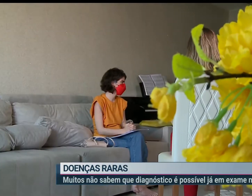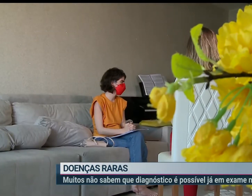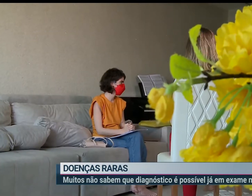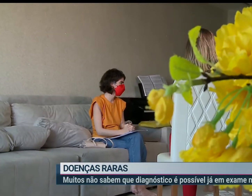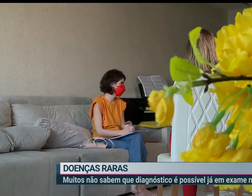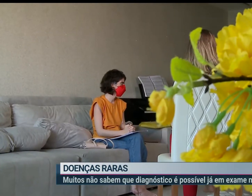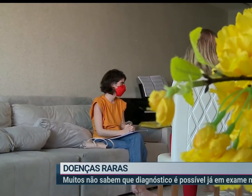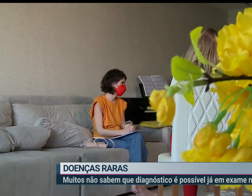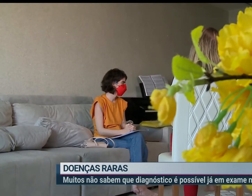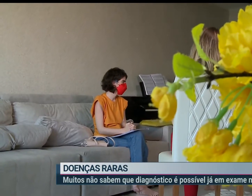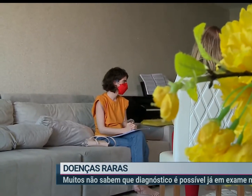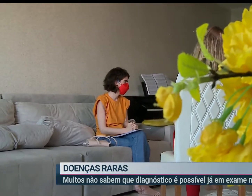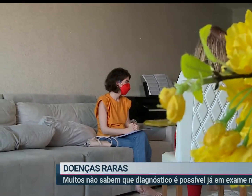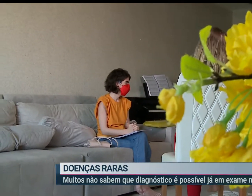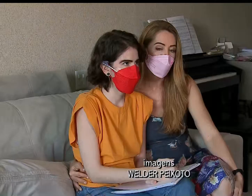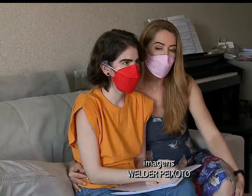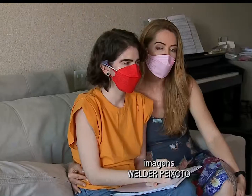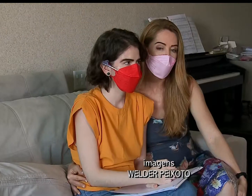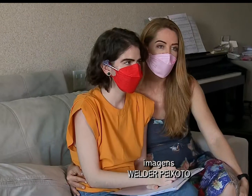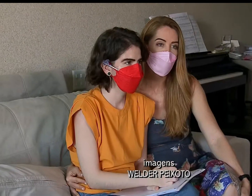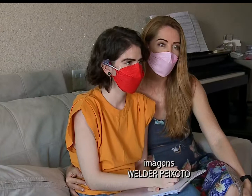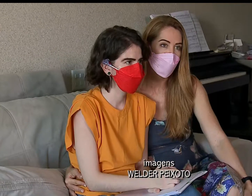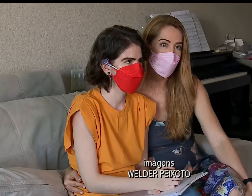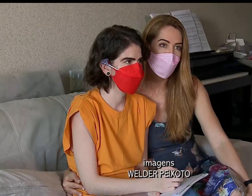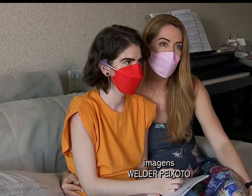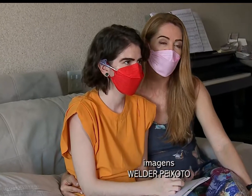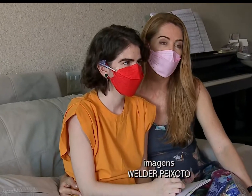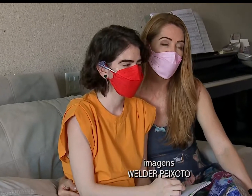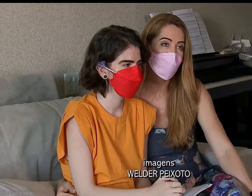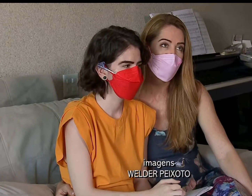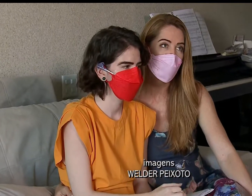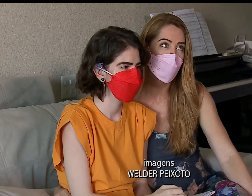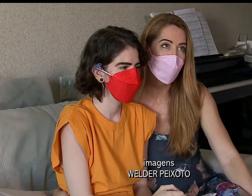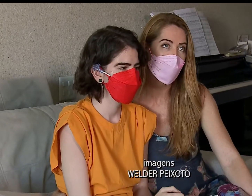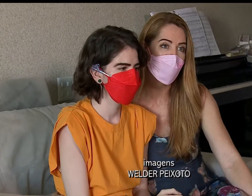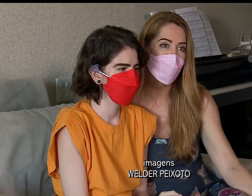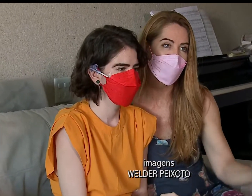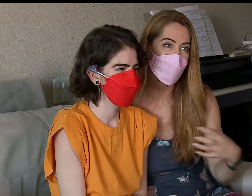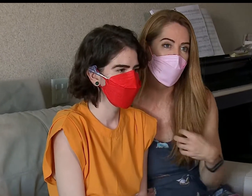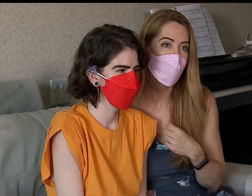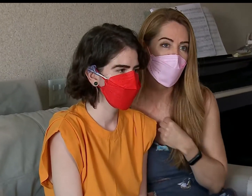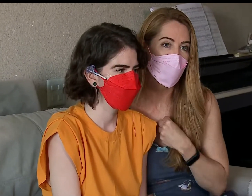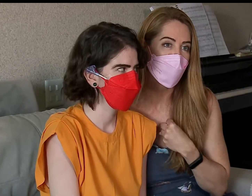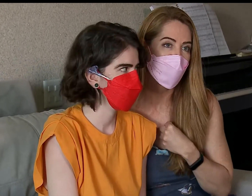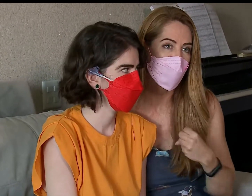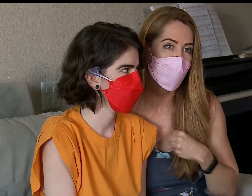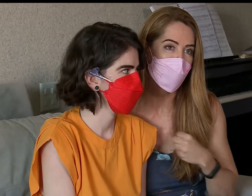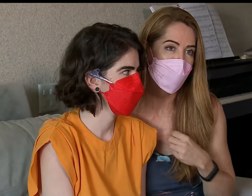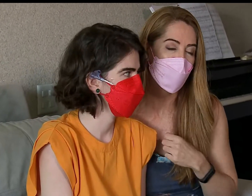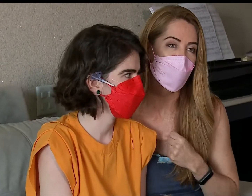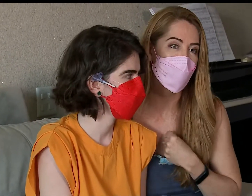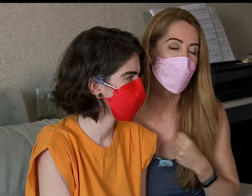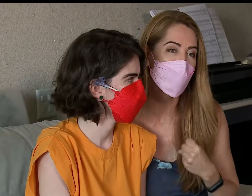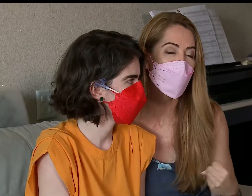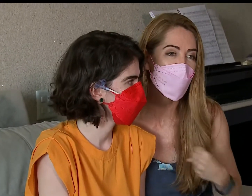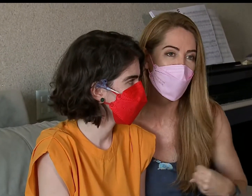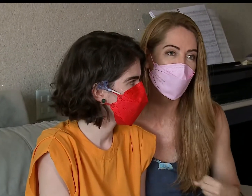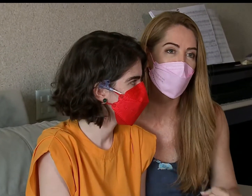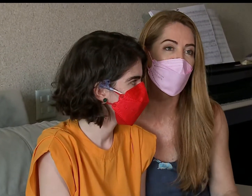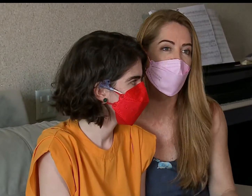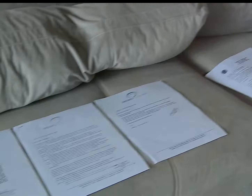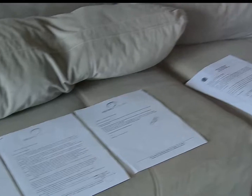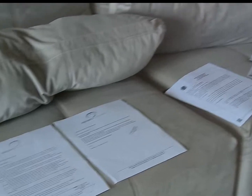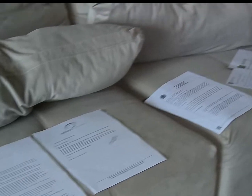anos, estuda pedagogia na UNB e é a filha mais velha de Dona Juliana. As duas já passaram por muitas